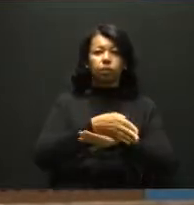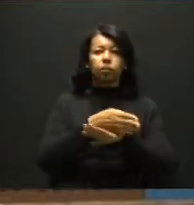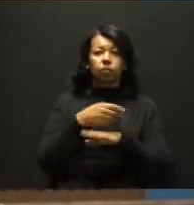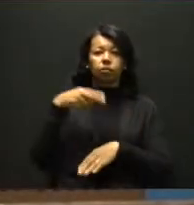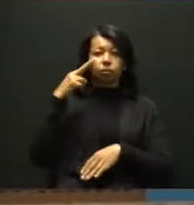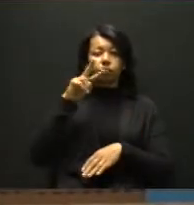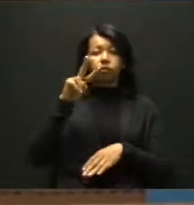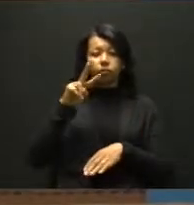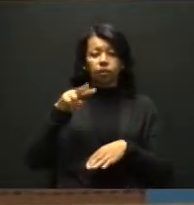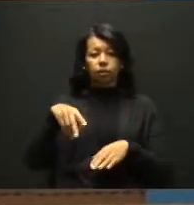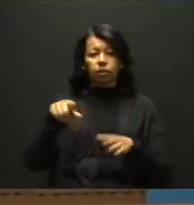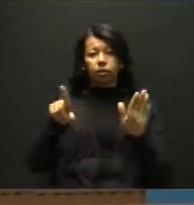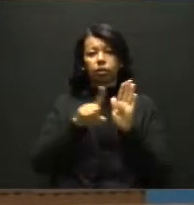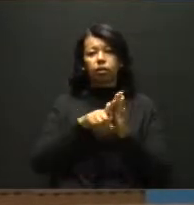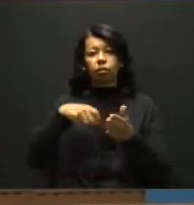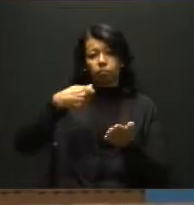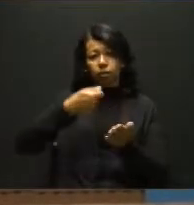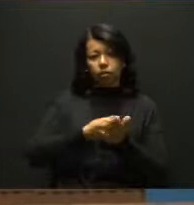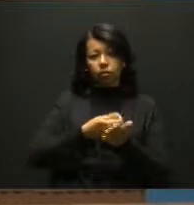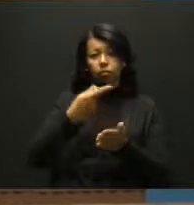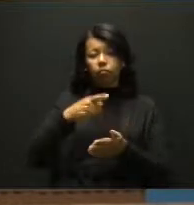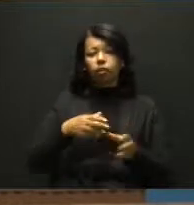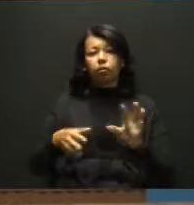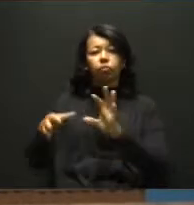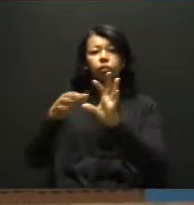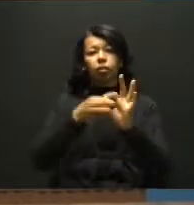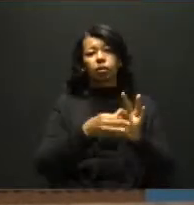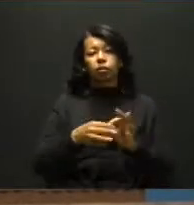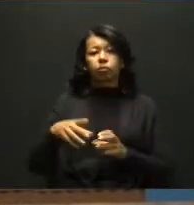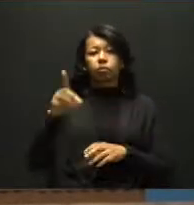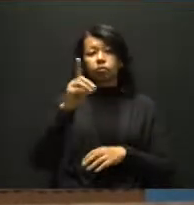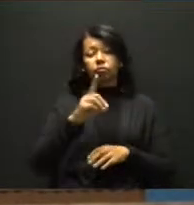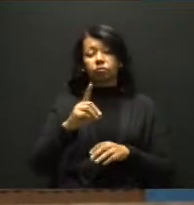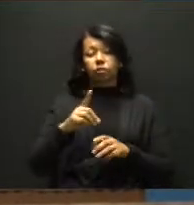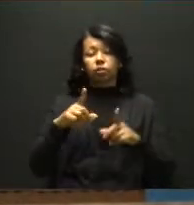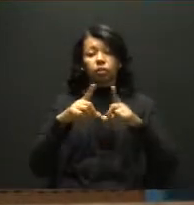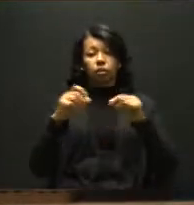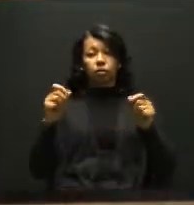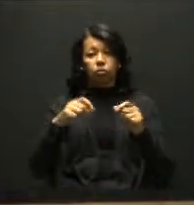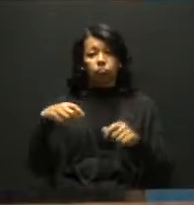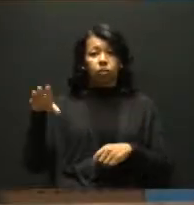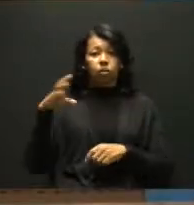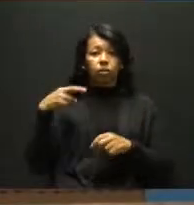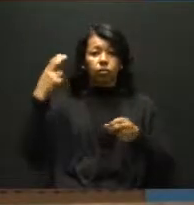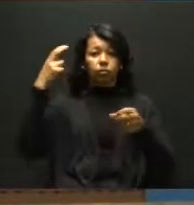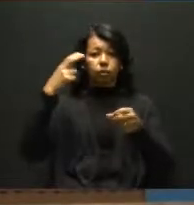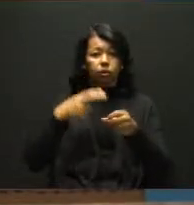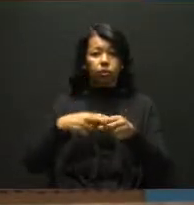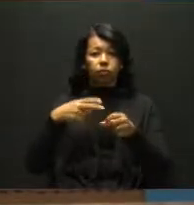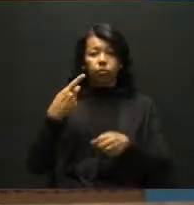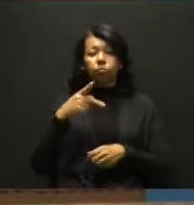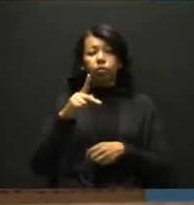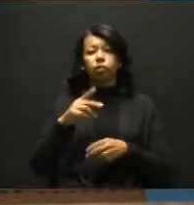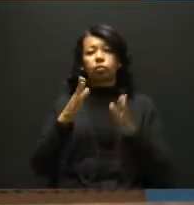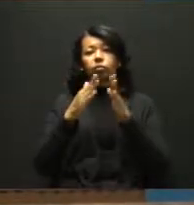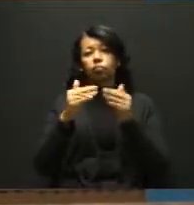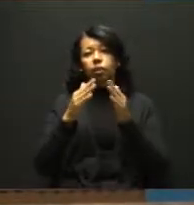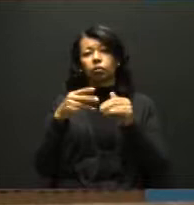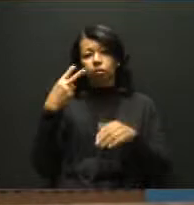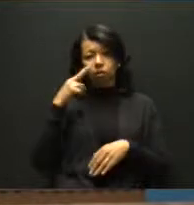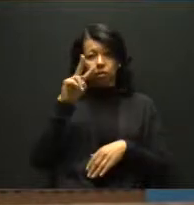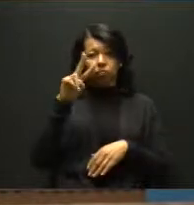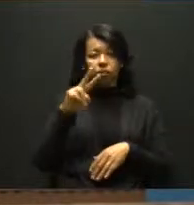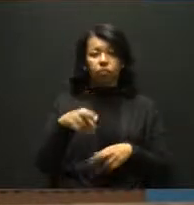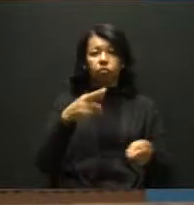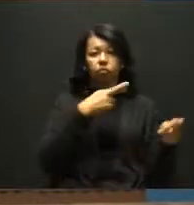obrigatória pela união estados distrito federal e municípios conforme determina o artigo 1º da lei face ao exposto requeiro observar as formalidades